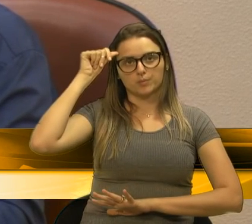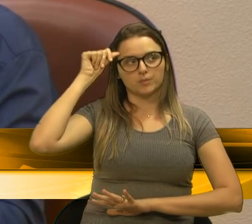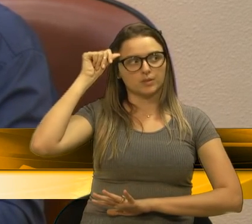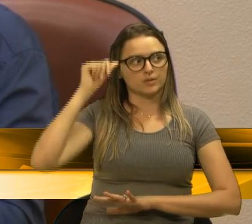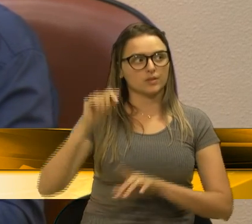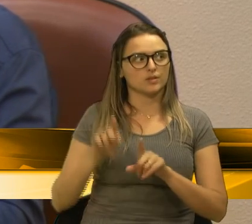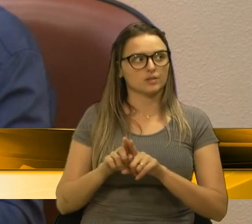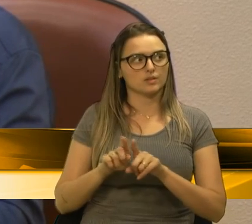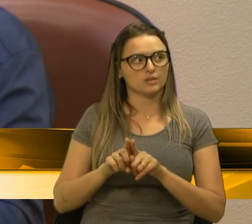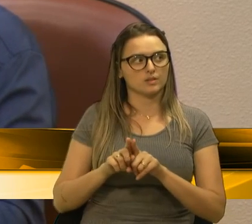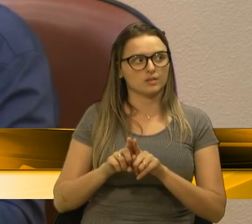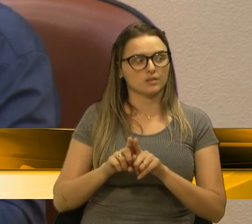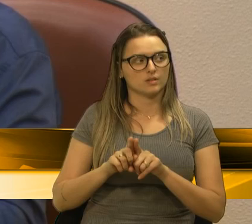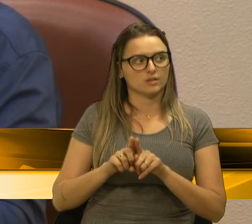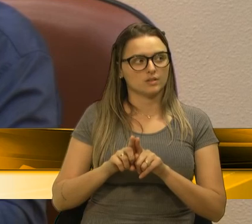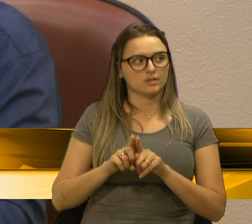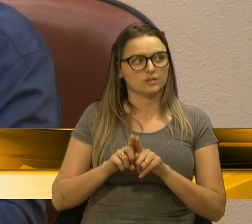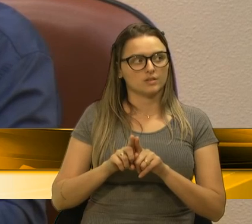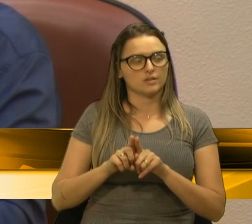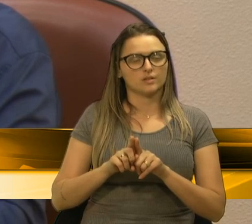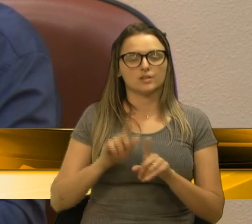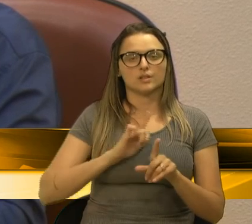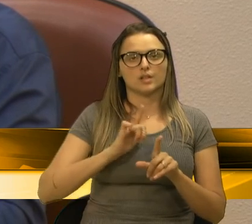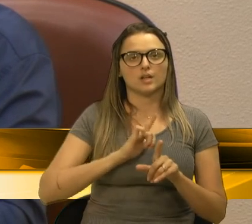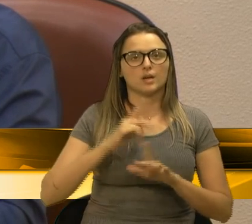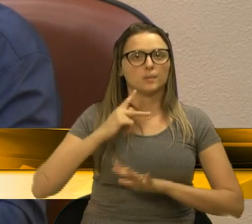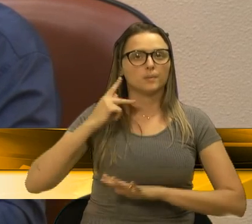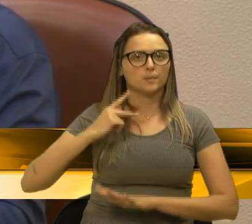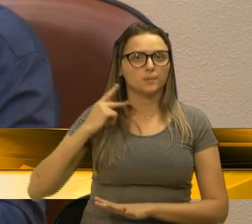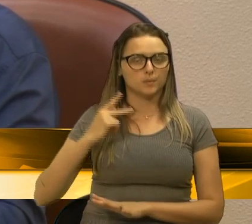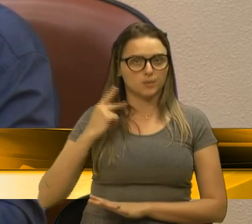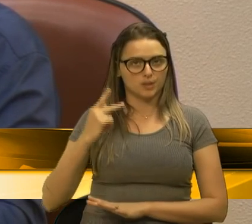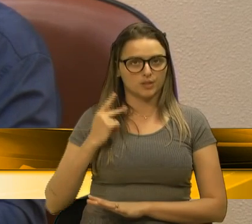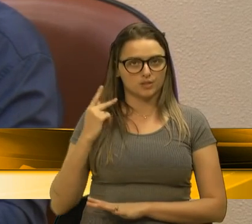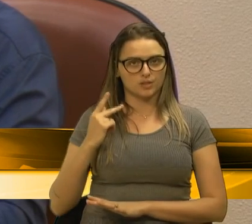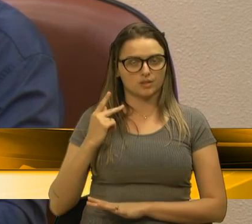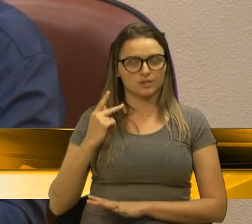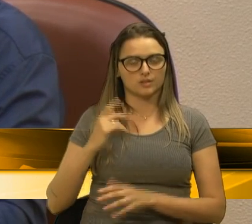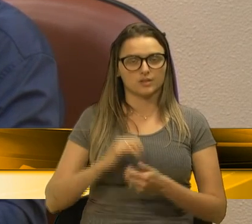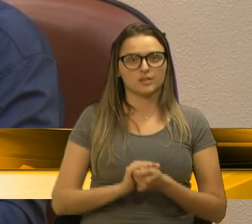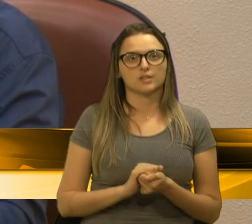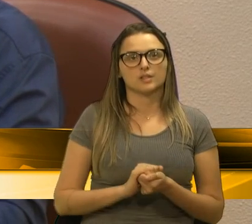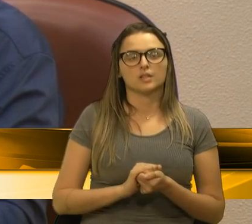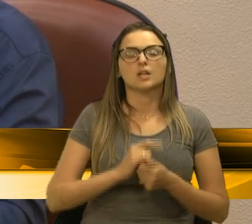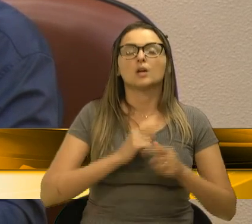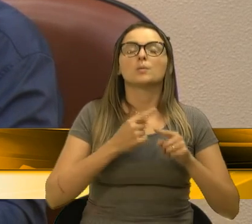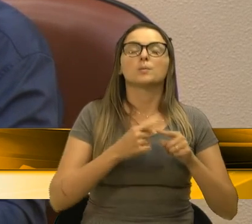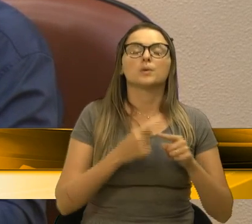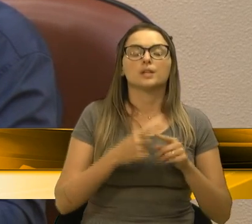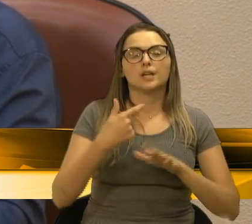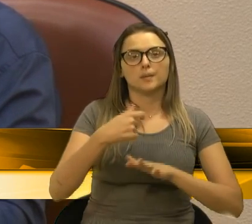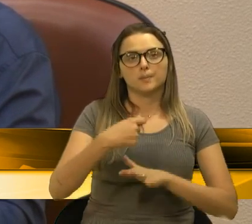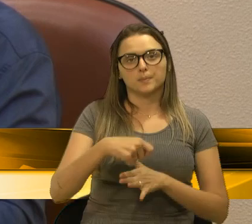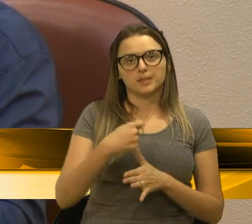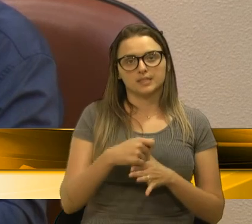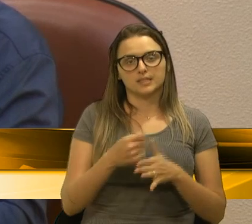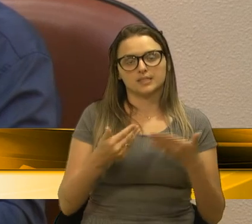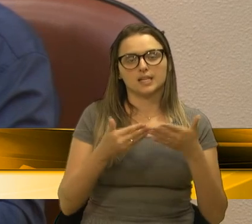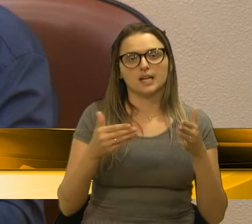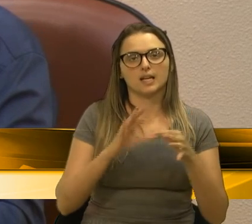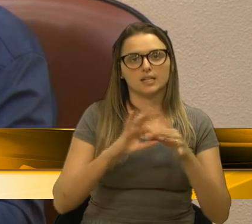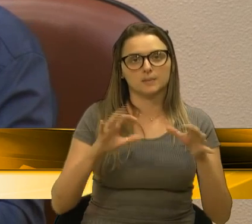prejudicada a autodefesa, mas não há consequência jurídica do não comparecimento. Não é a partir da notificação, porque ele tem que ser notificado da abertura do